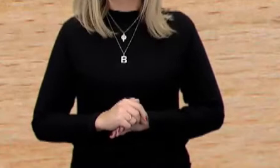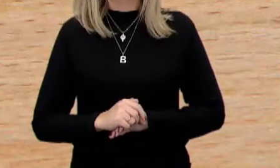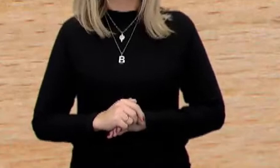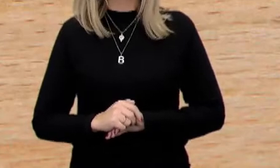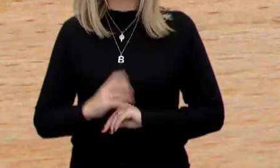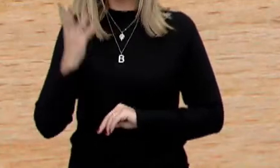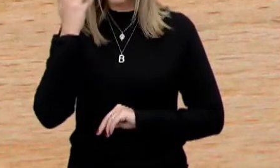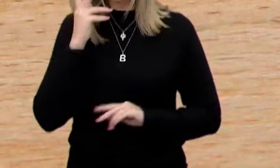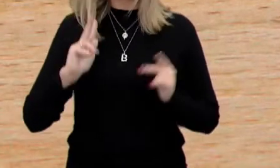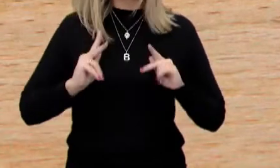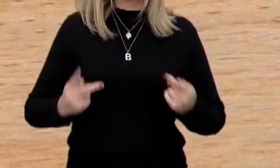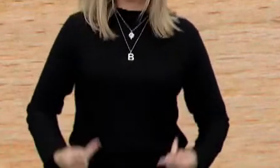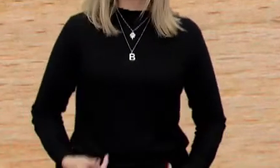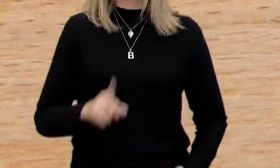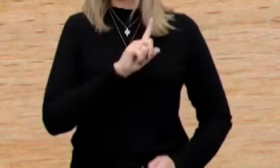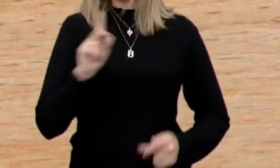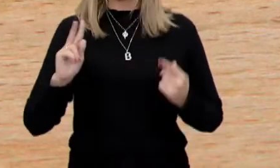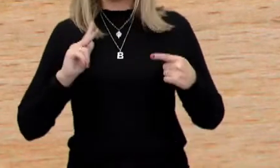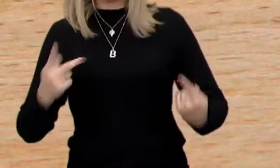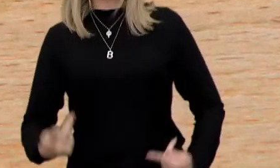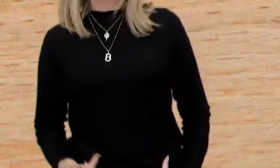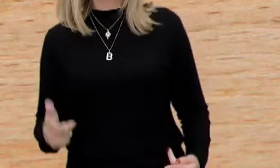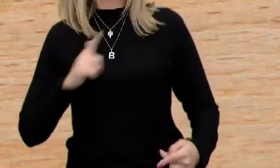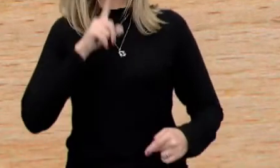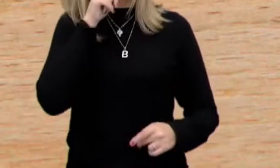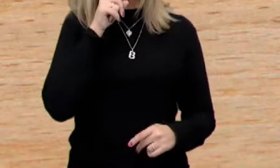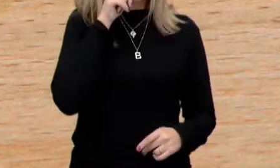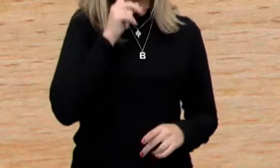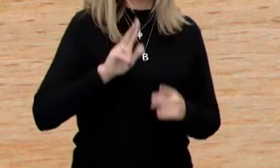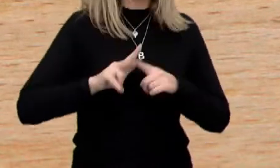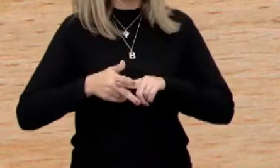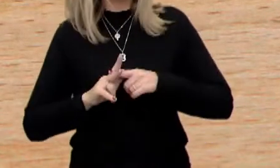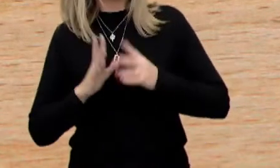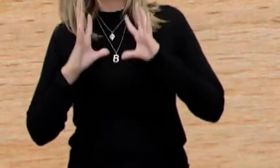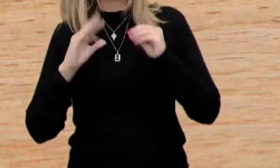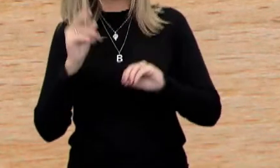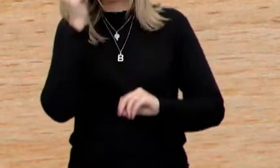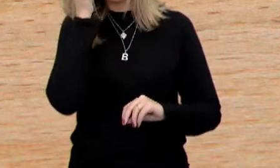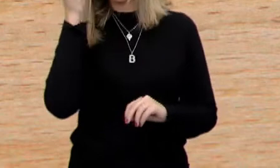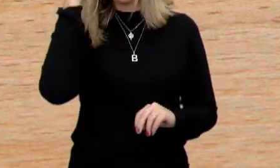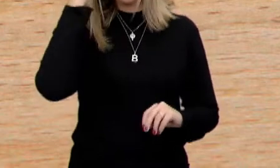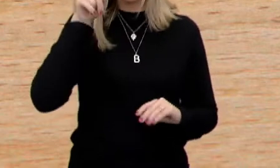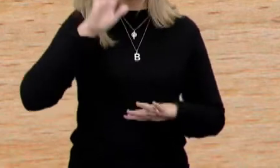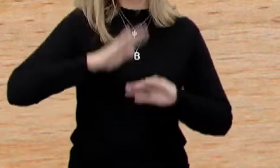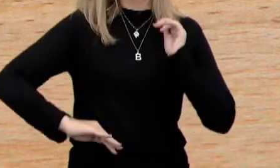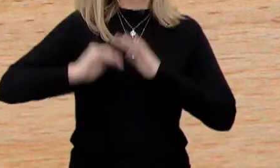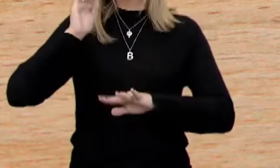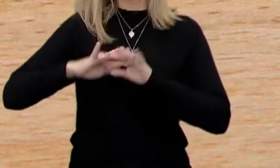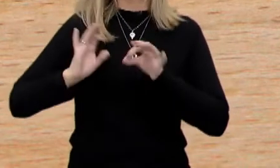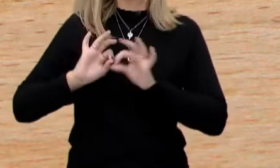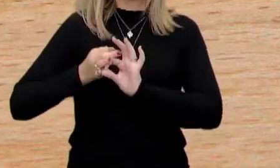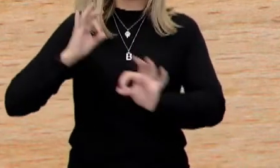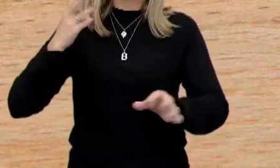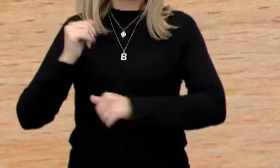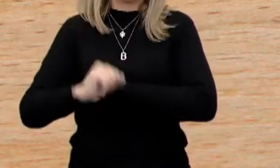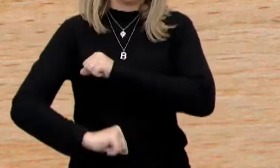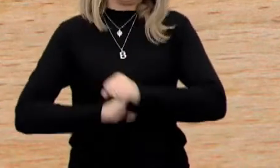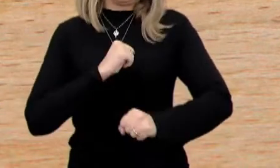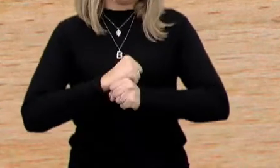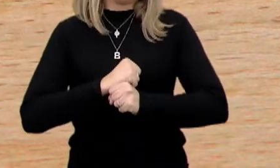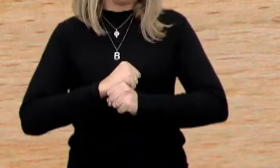não humanos, a gente tem erros gravíssimos, irreparáveis, mas que são culturalmente construídos ao longo de muitos anos.